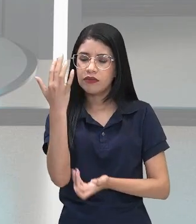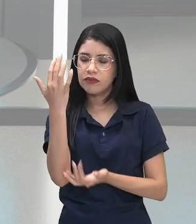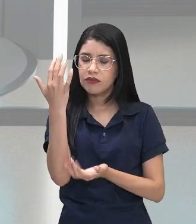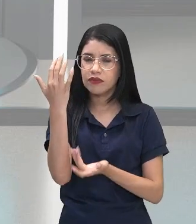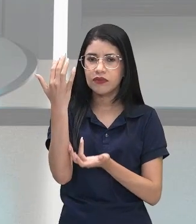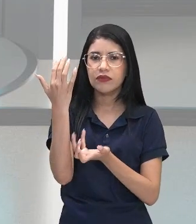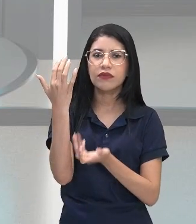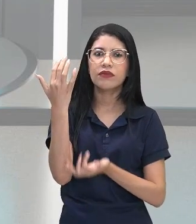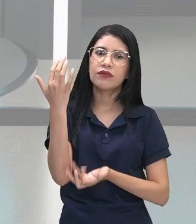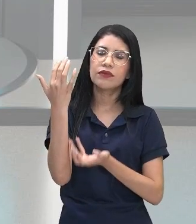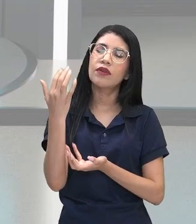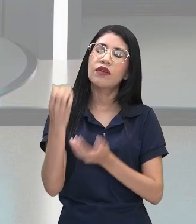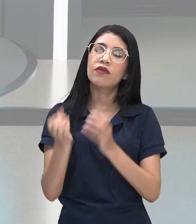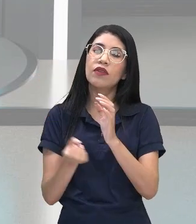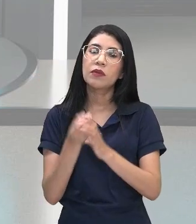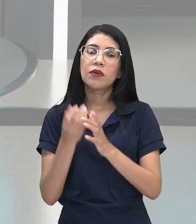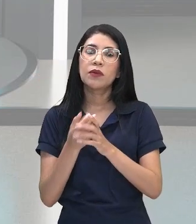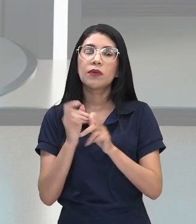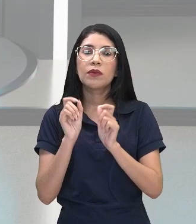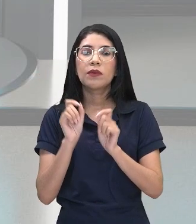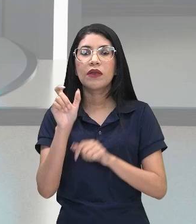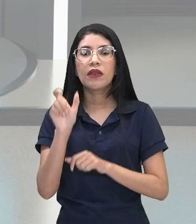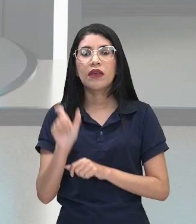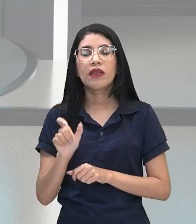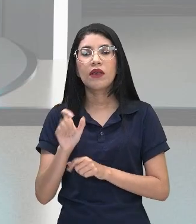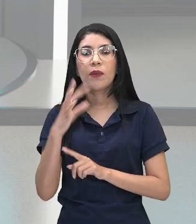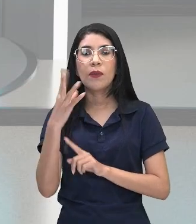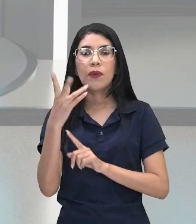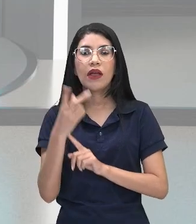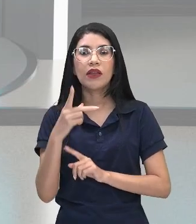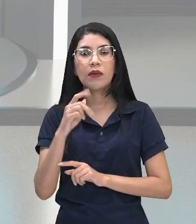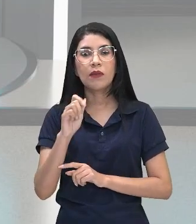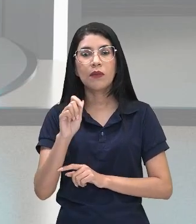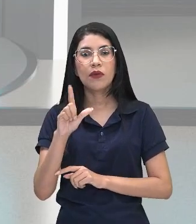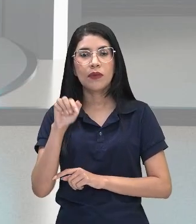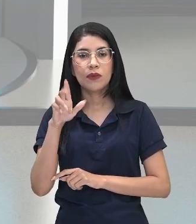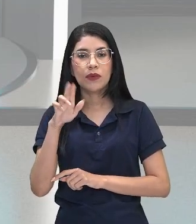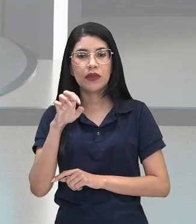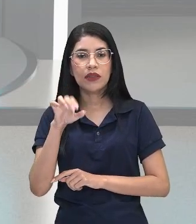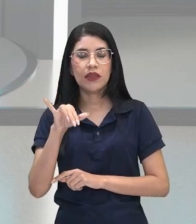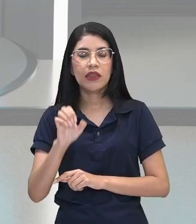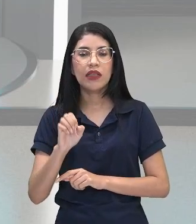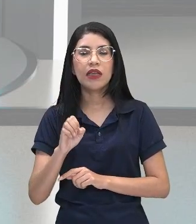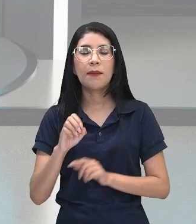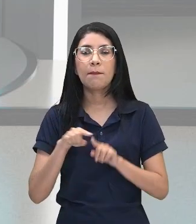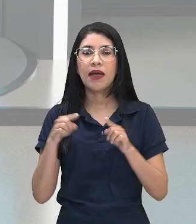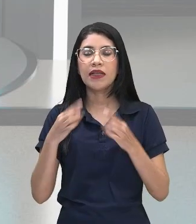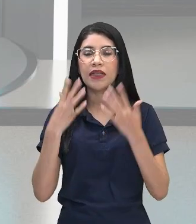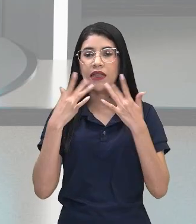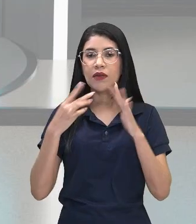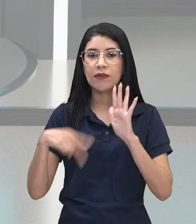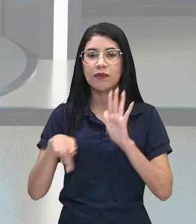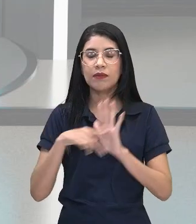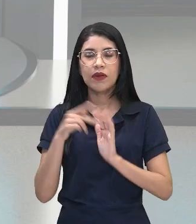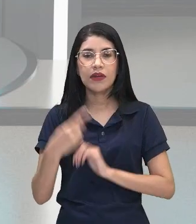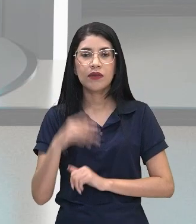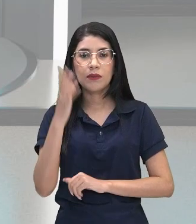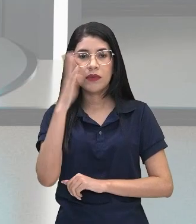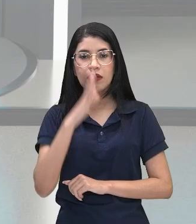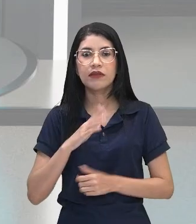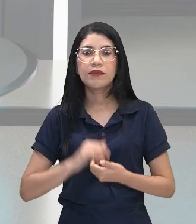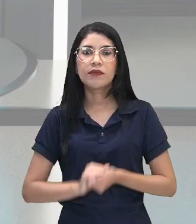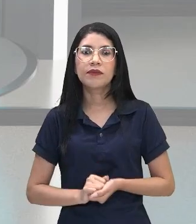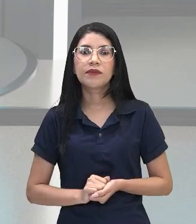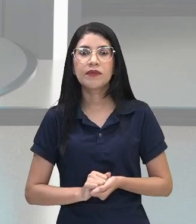foi produzido por um artista polonês, que ele se naturalizou brasileiro, o nome dele é Franz Kreisberg, que